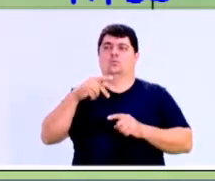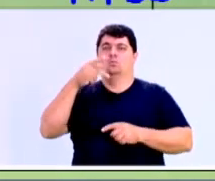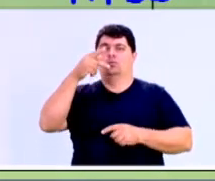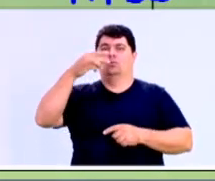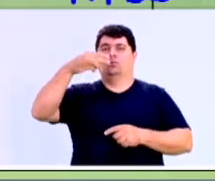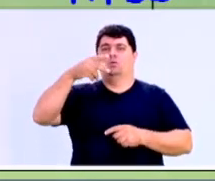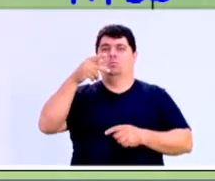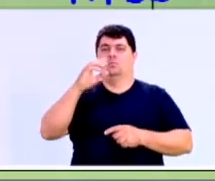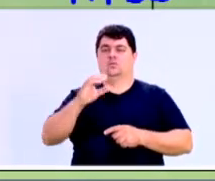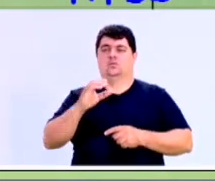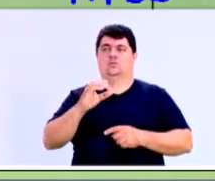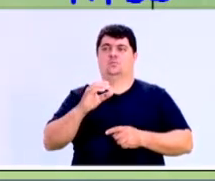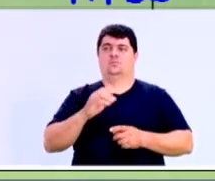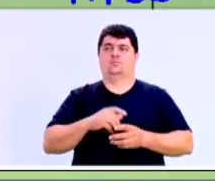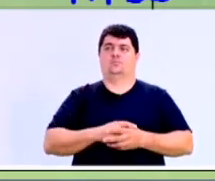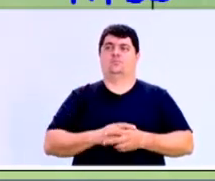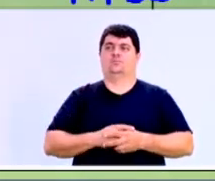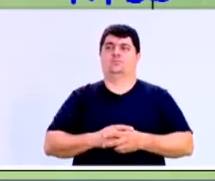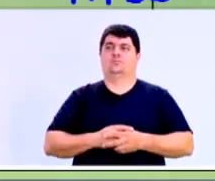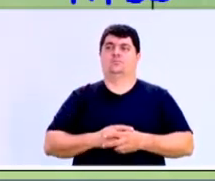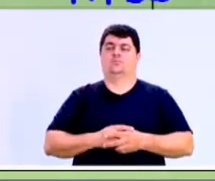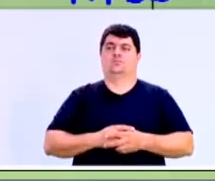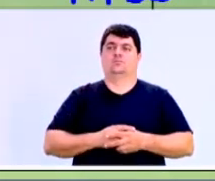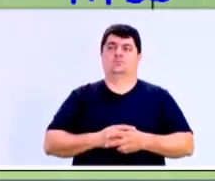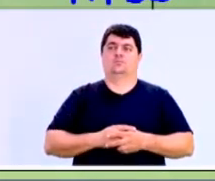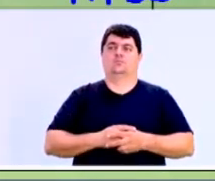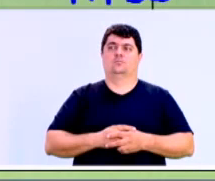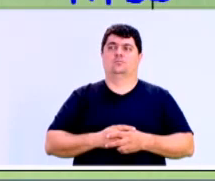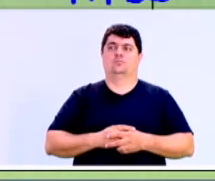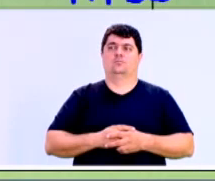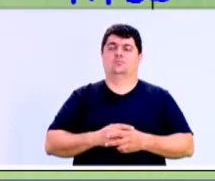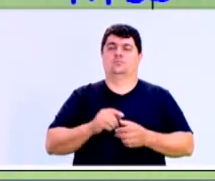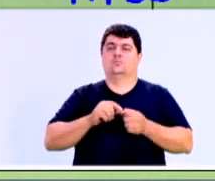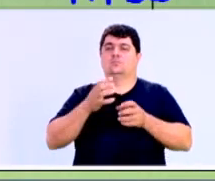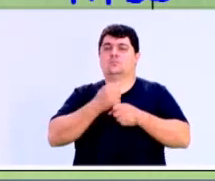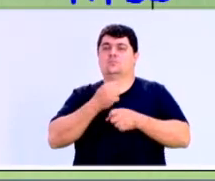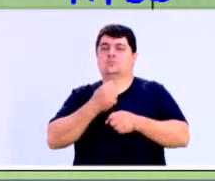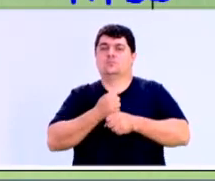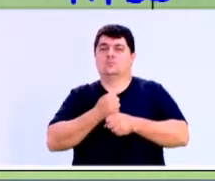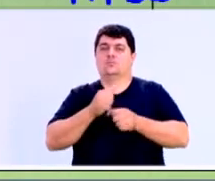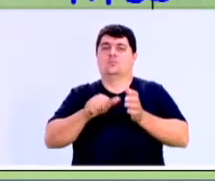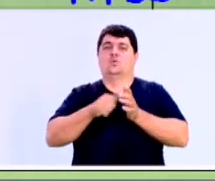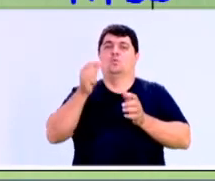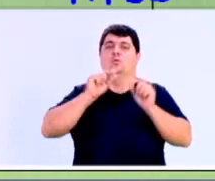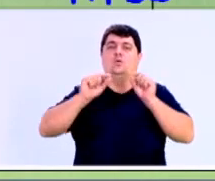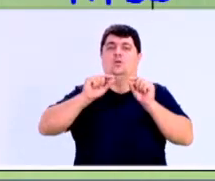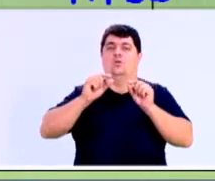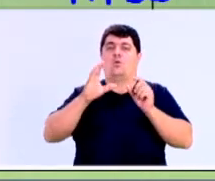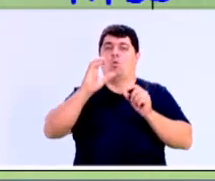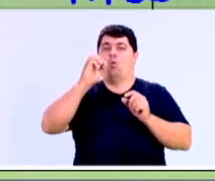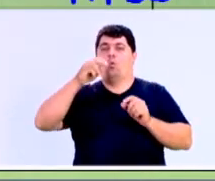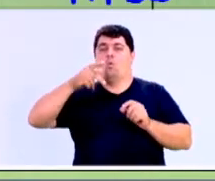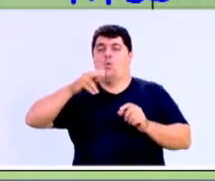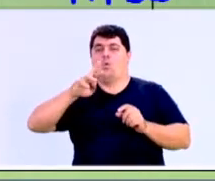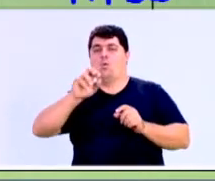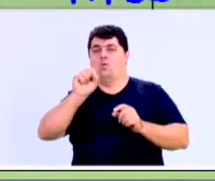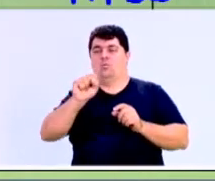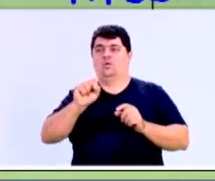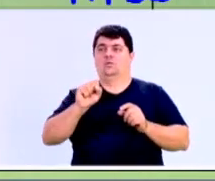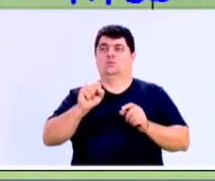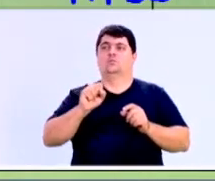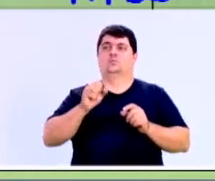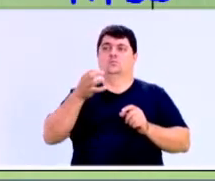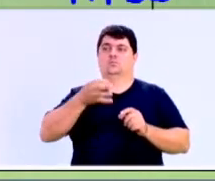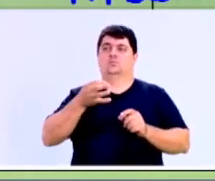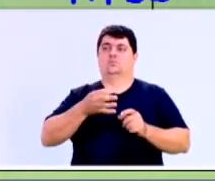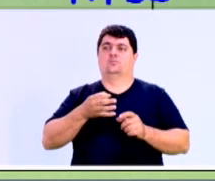o PMPC, né? Tem que calcular o PMPC. Para calcular o PMPC, eu tenho que calcular primeiro o quê? Compras, correto?